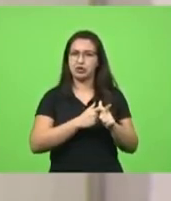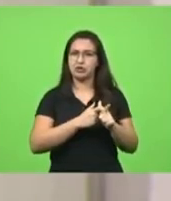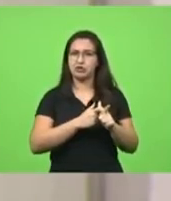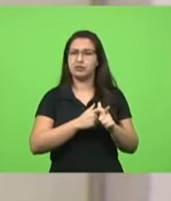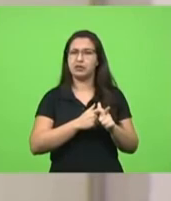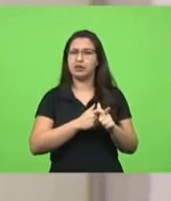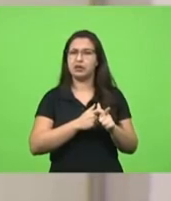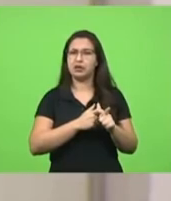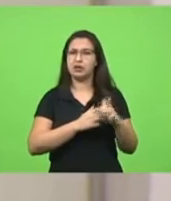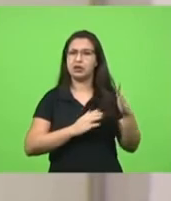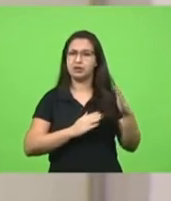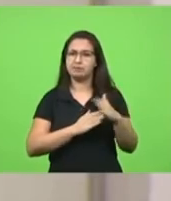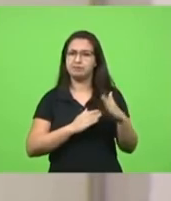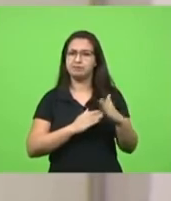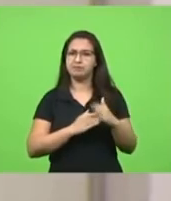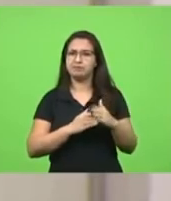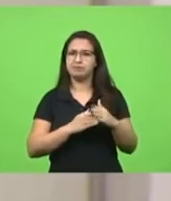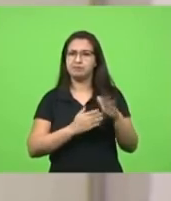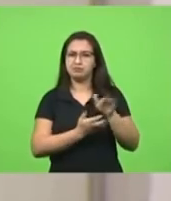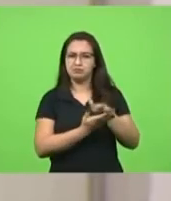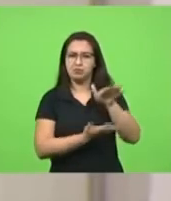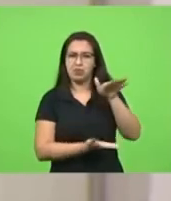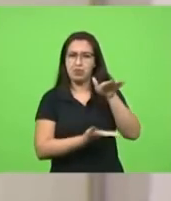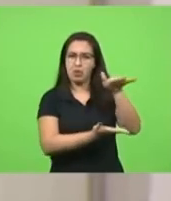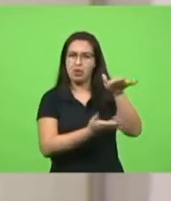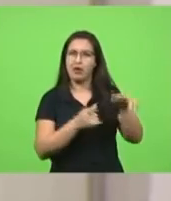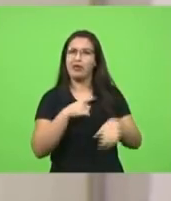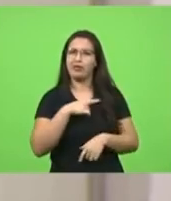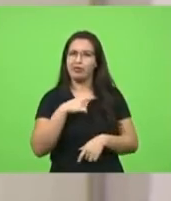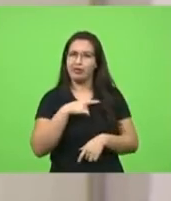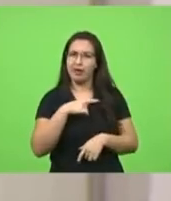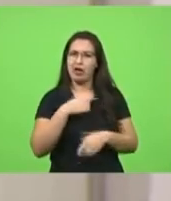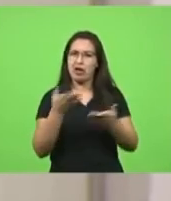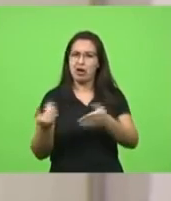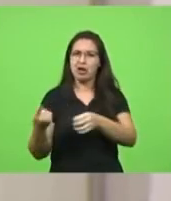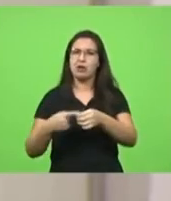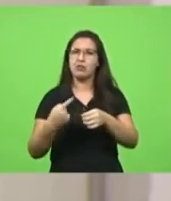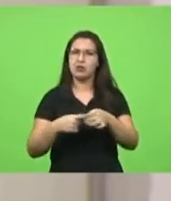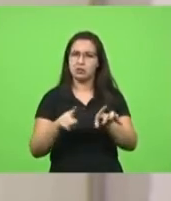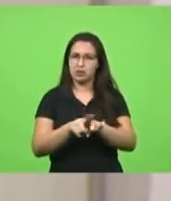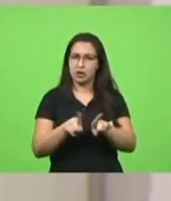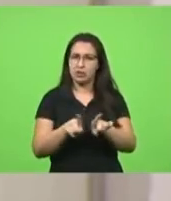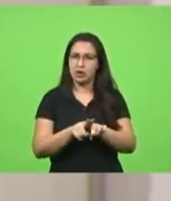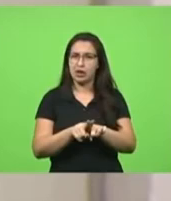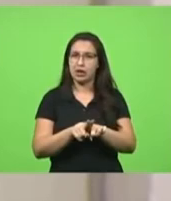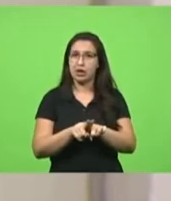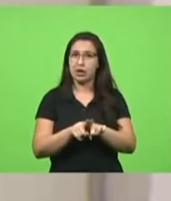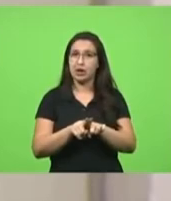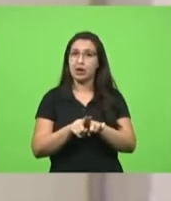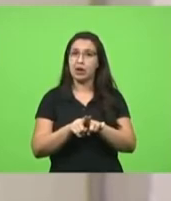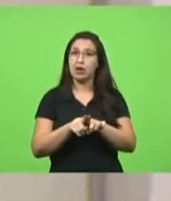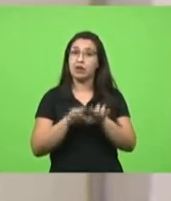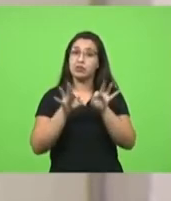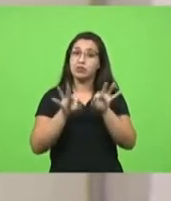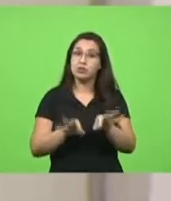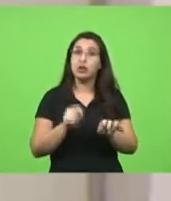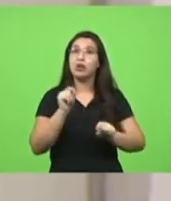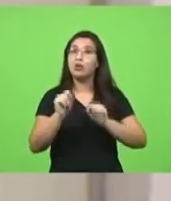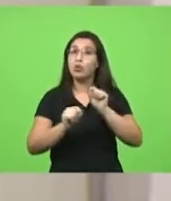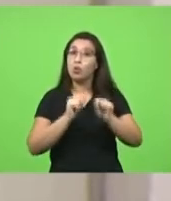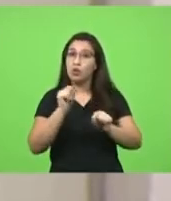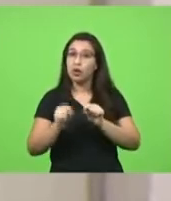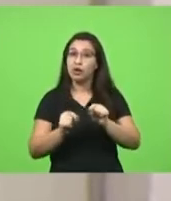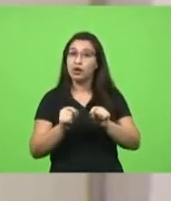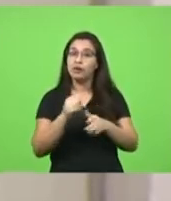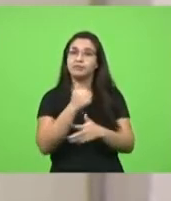estão com o cofre cheio, receberam muito dinheiro os municípios catarinenses. Então, nada mais justo que o poder público